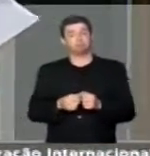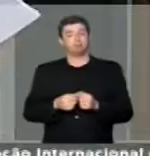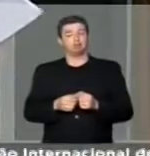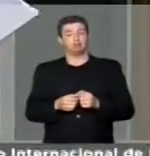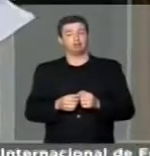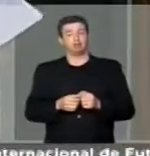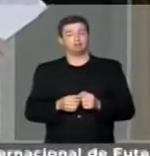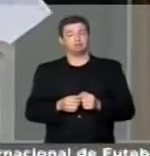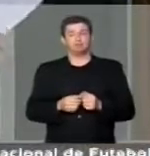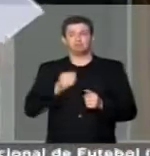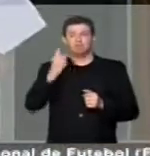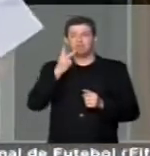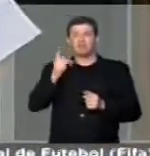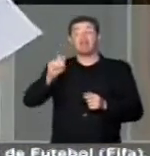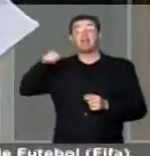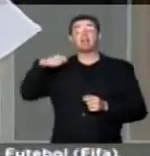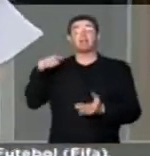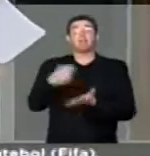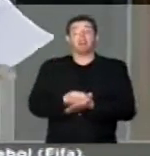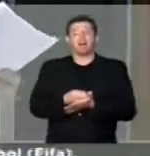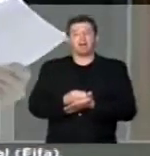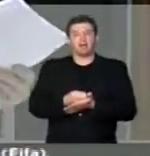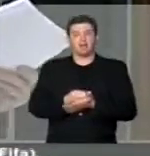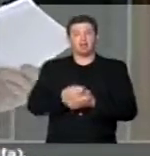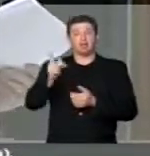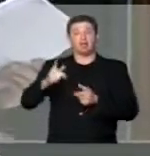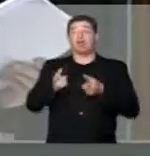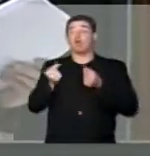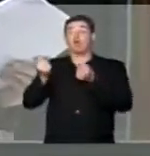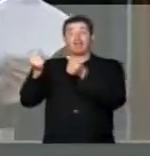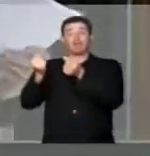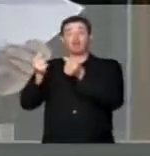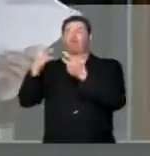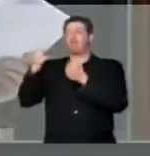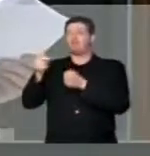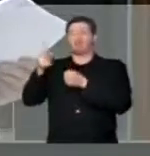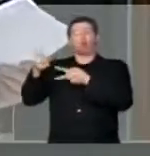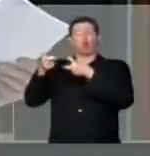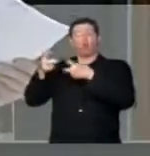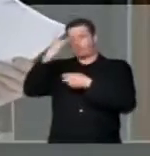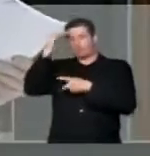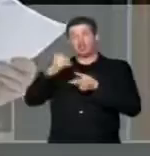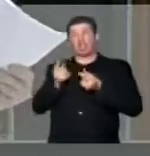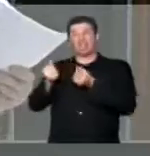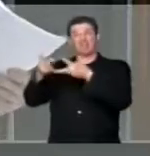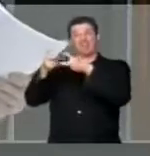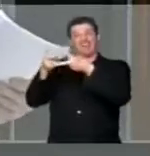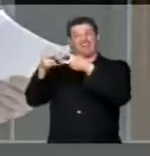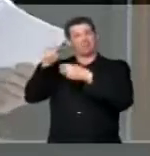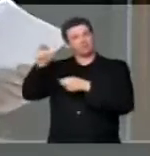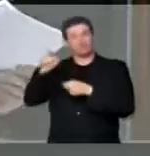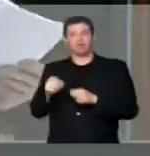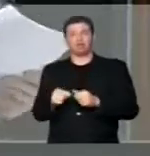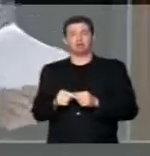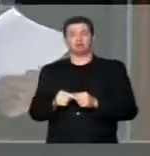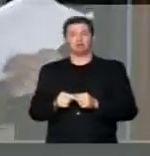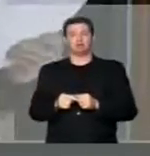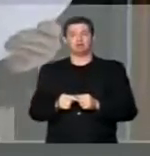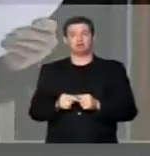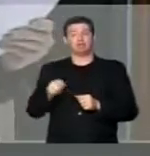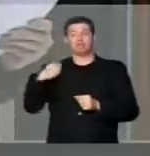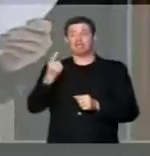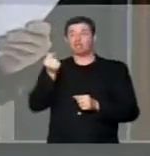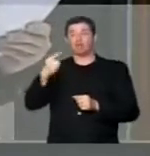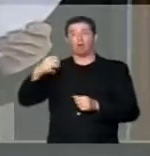ao invés de falar quem vai pagar a conta são os mais ricos, vamos taxar as grandes fortunas, vamos taxar as grandes